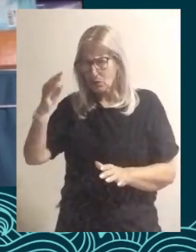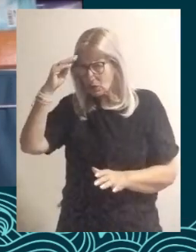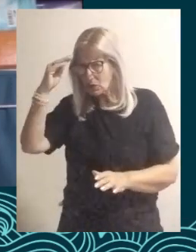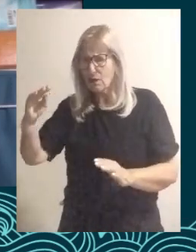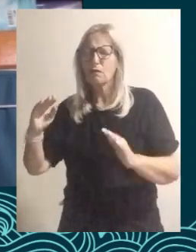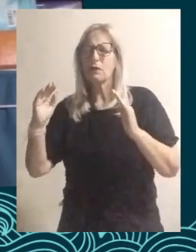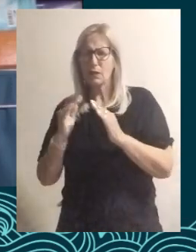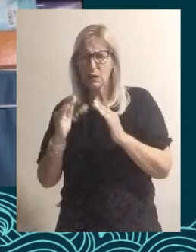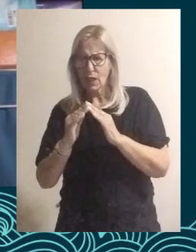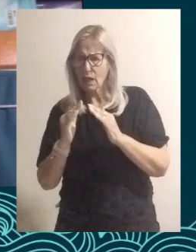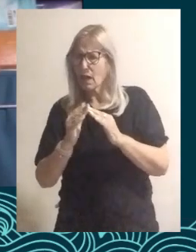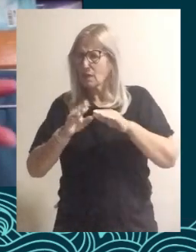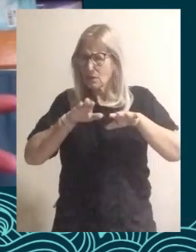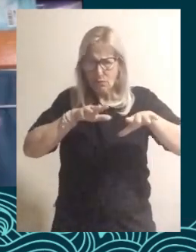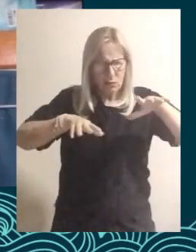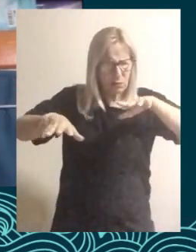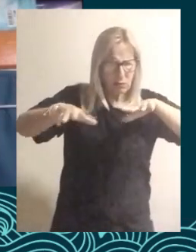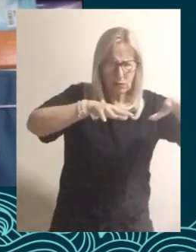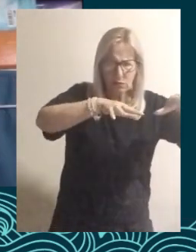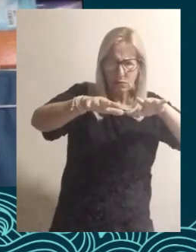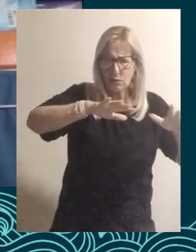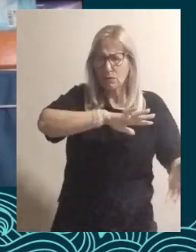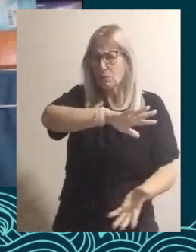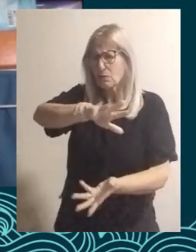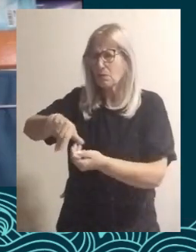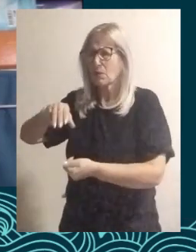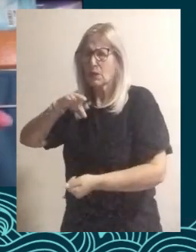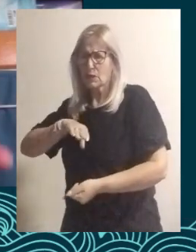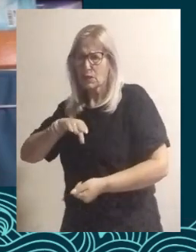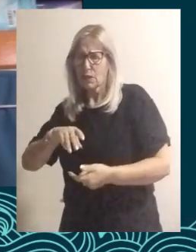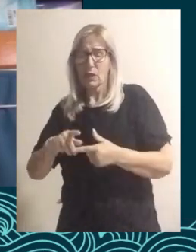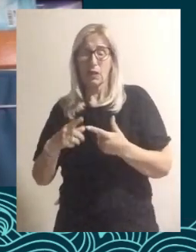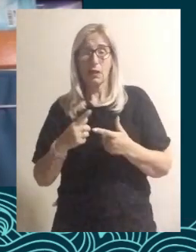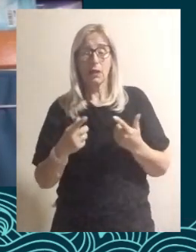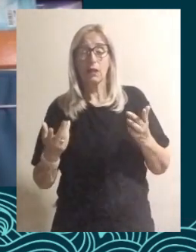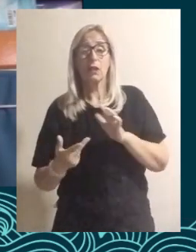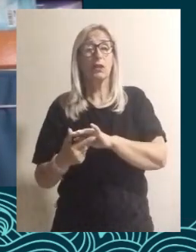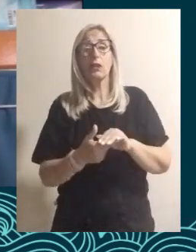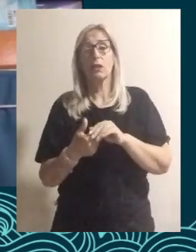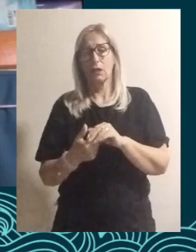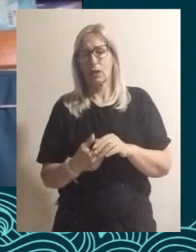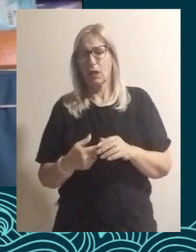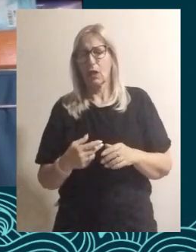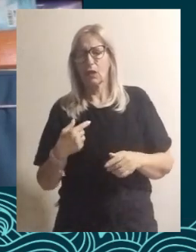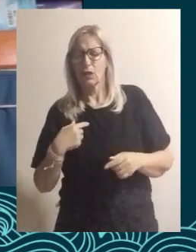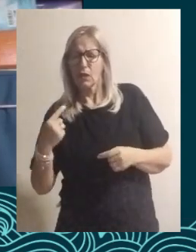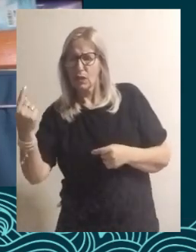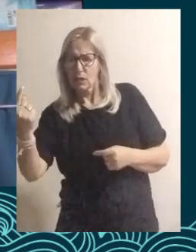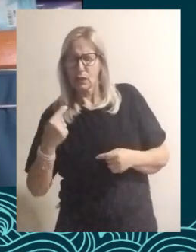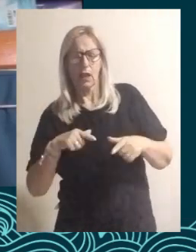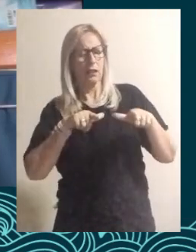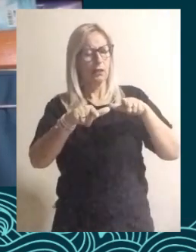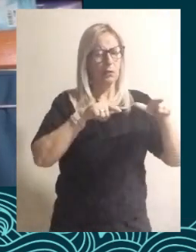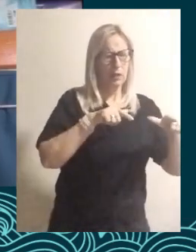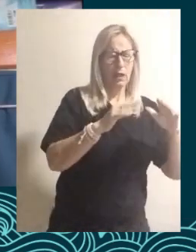são aquelas que mais se deslocam pelo mundo, pelas cidades também, porque elas fazem viagens